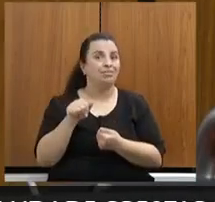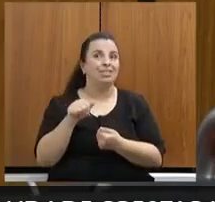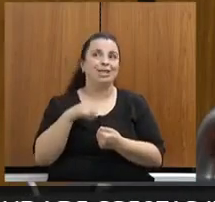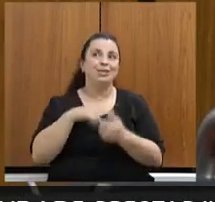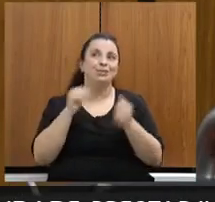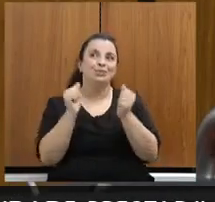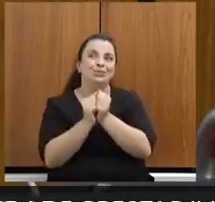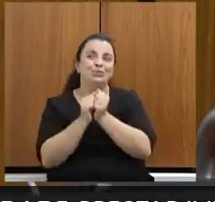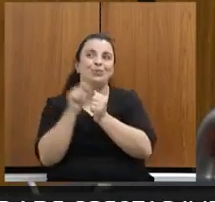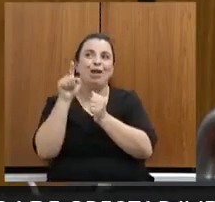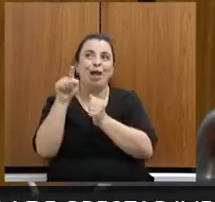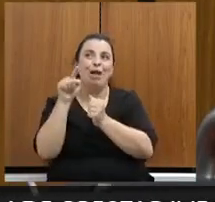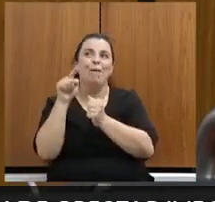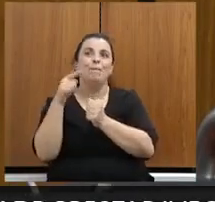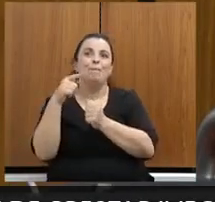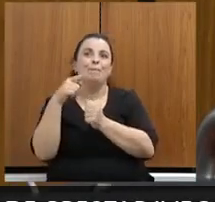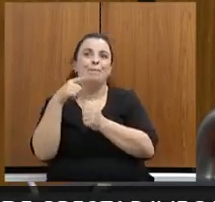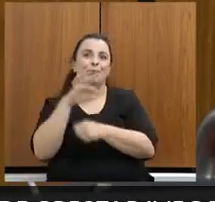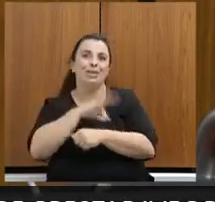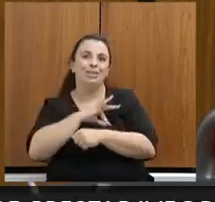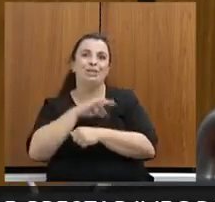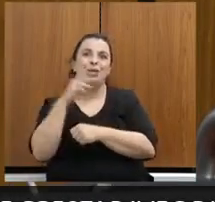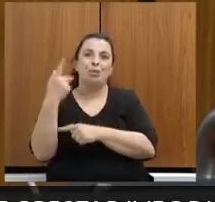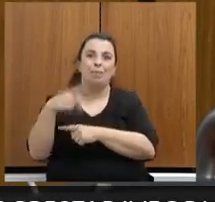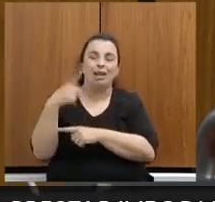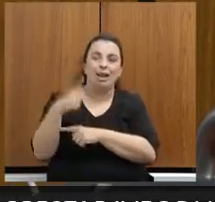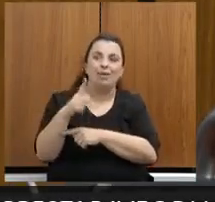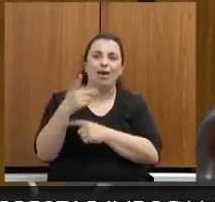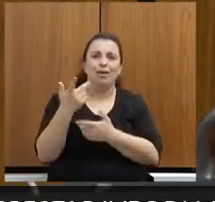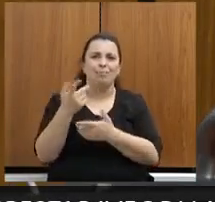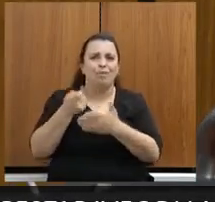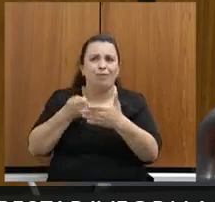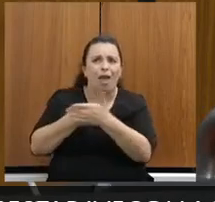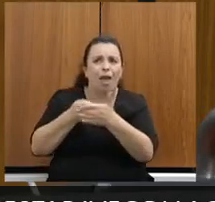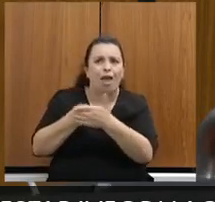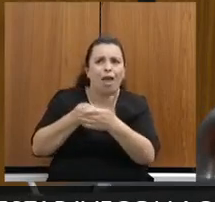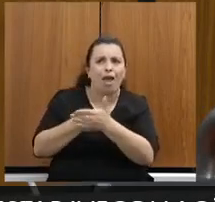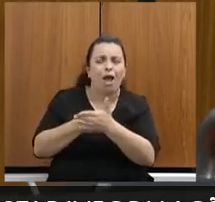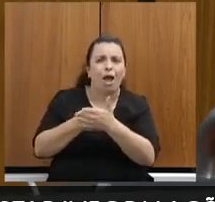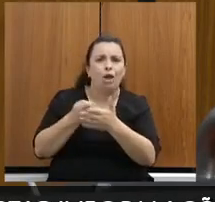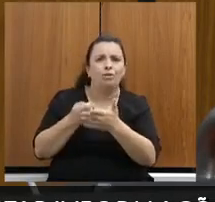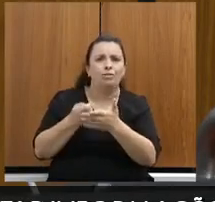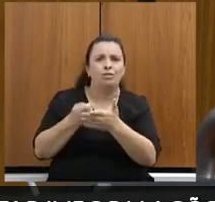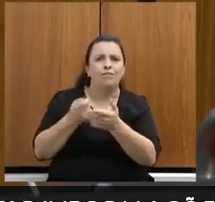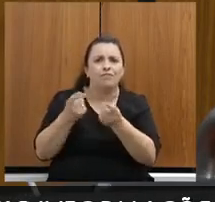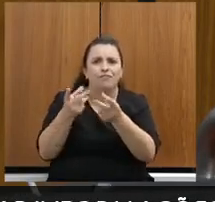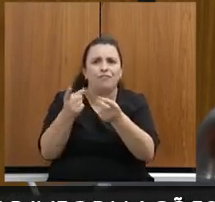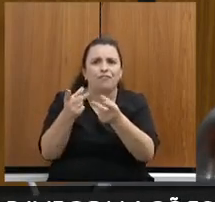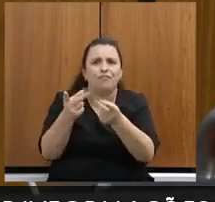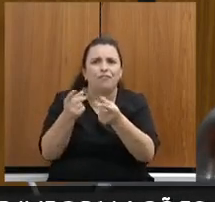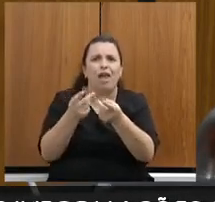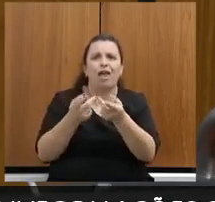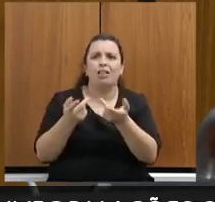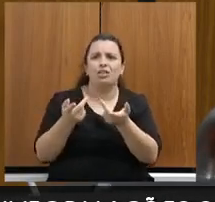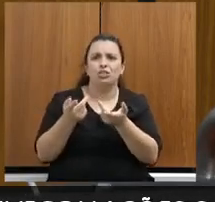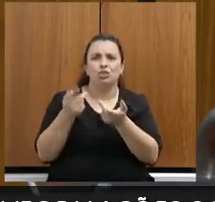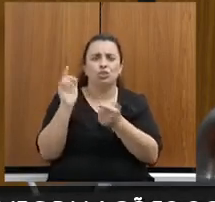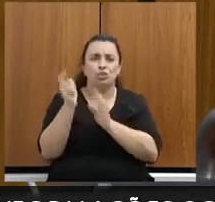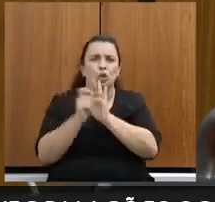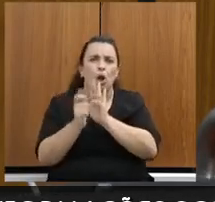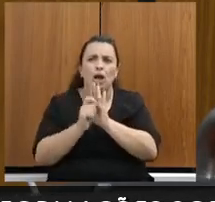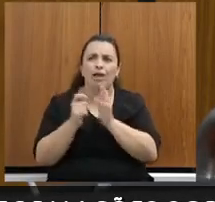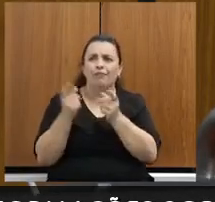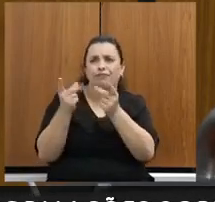polícia do Paraguai para enfrentar a tráfico internacional de drogas tráfico de armas e deputados realiza